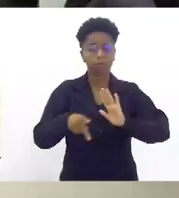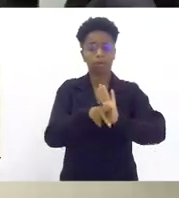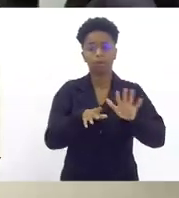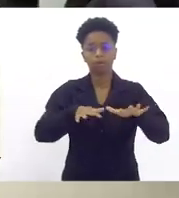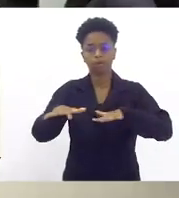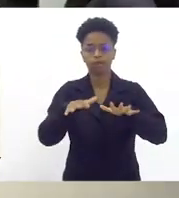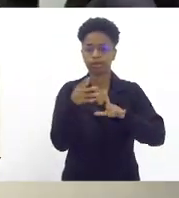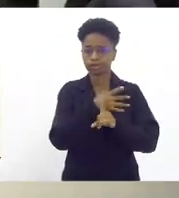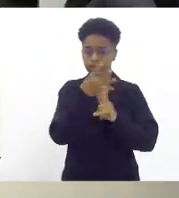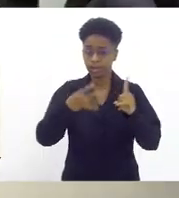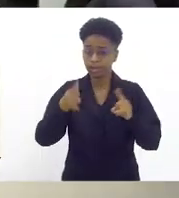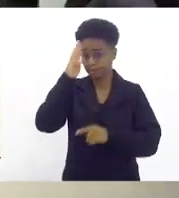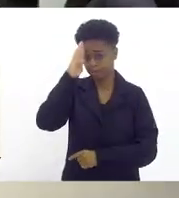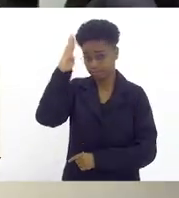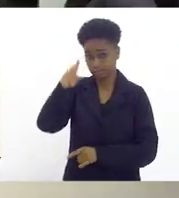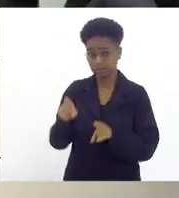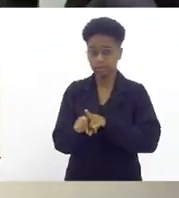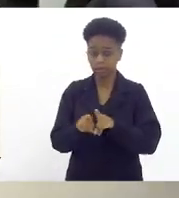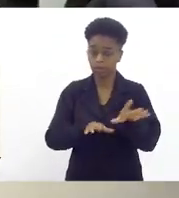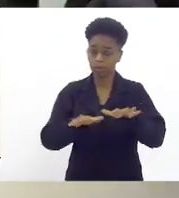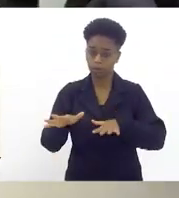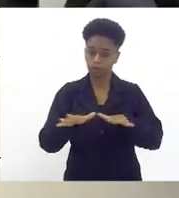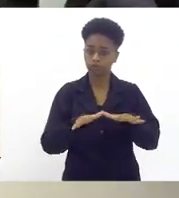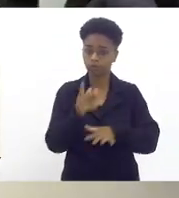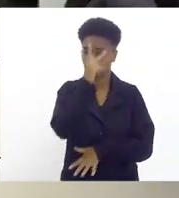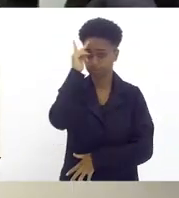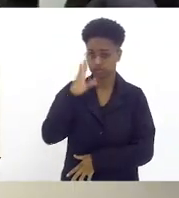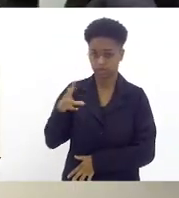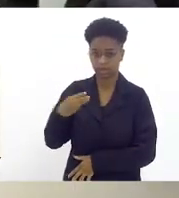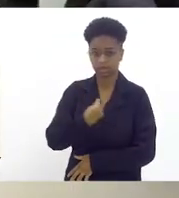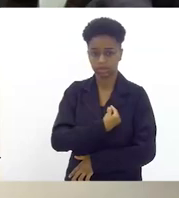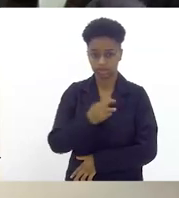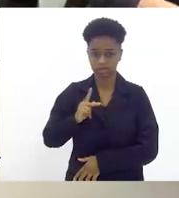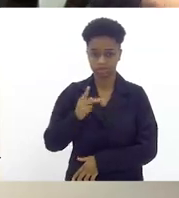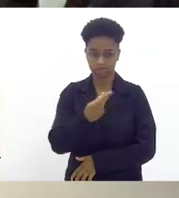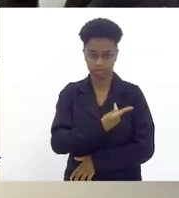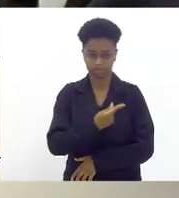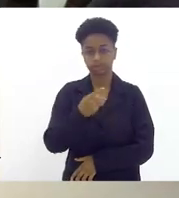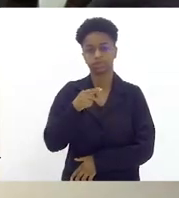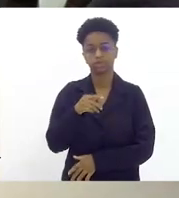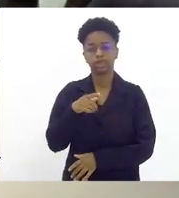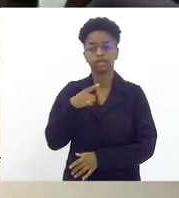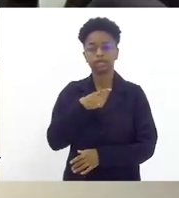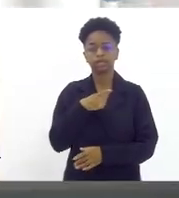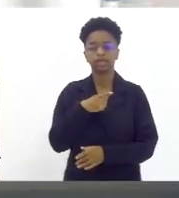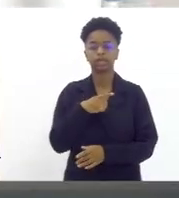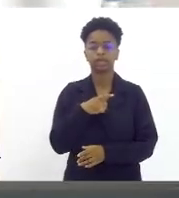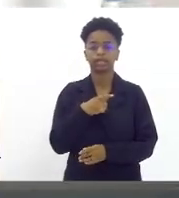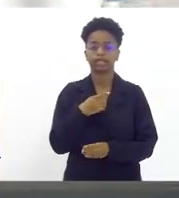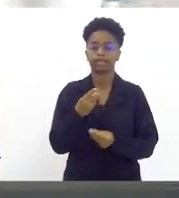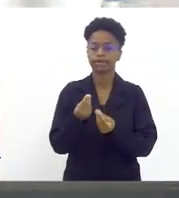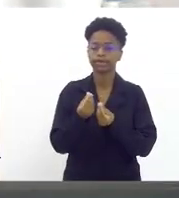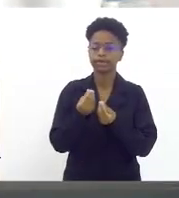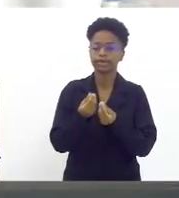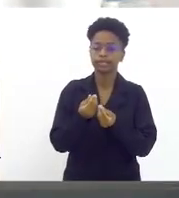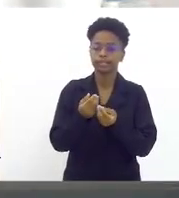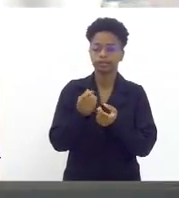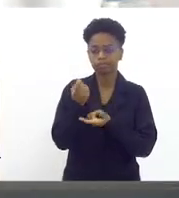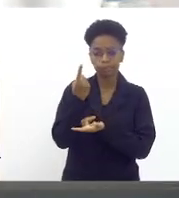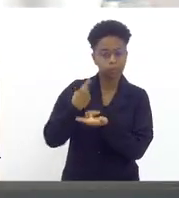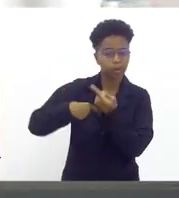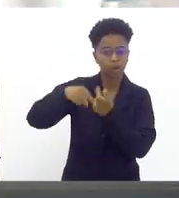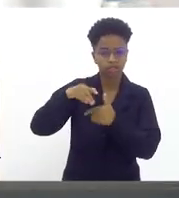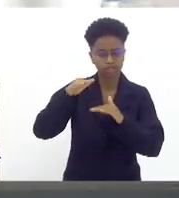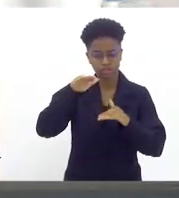e especialmente pela agenda do movimento de pessoas transexuais e travestis, numa orientação de superação das